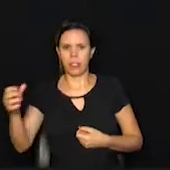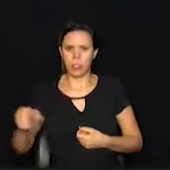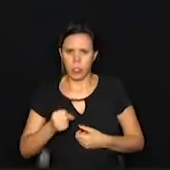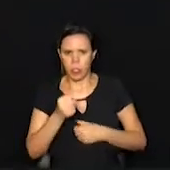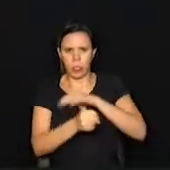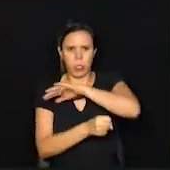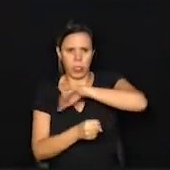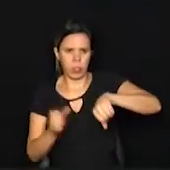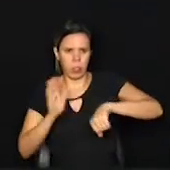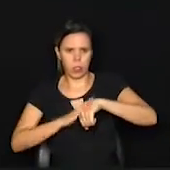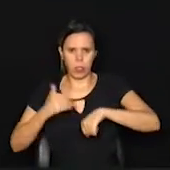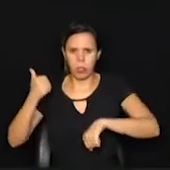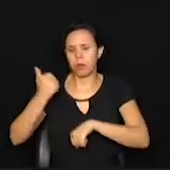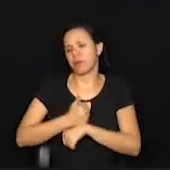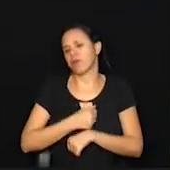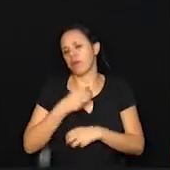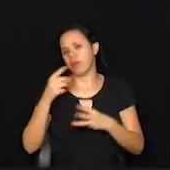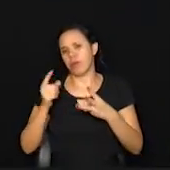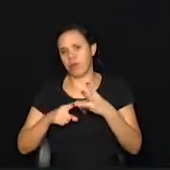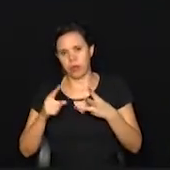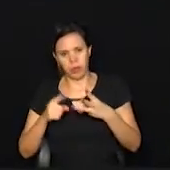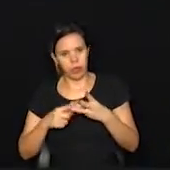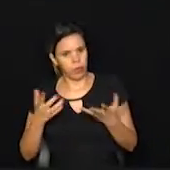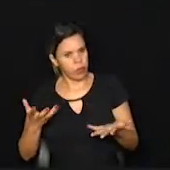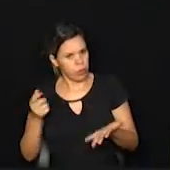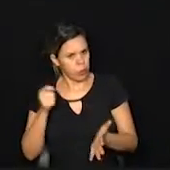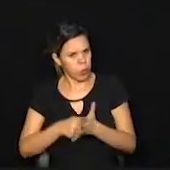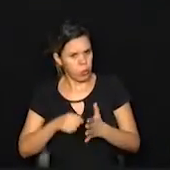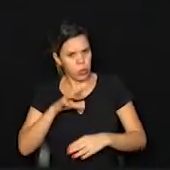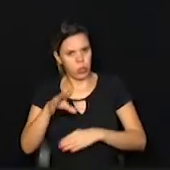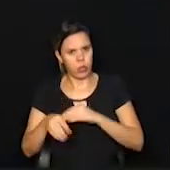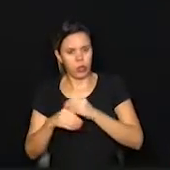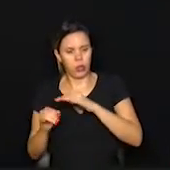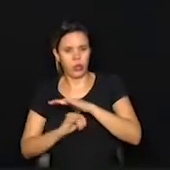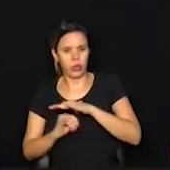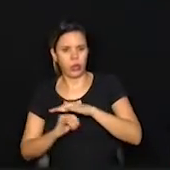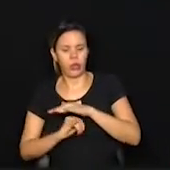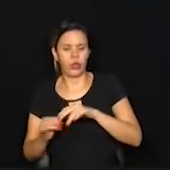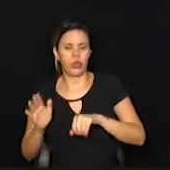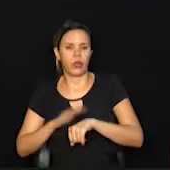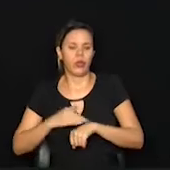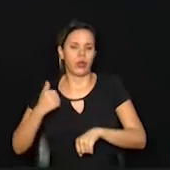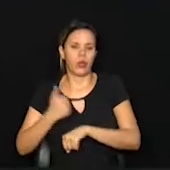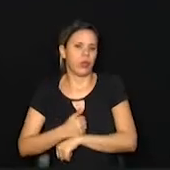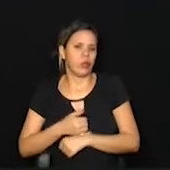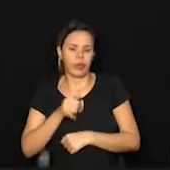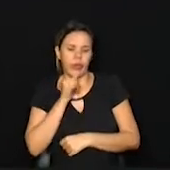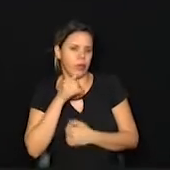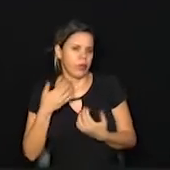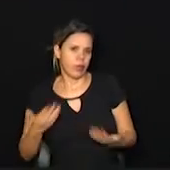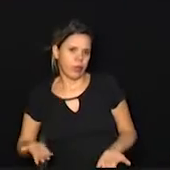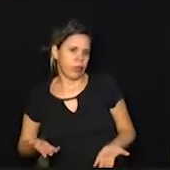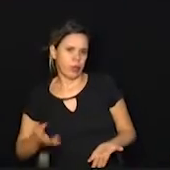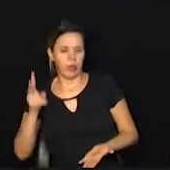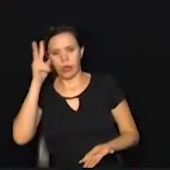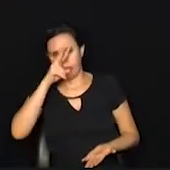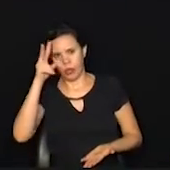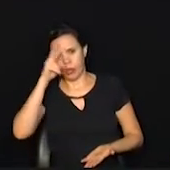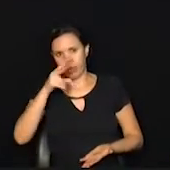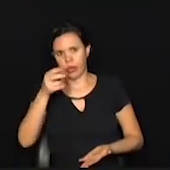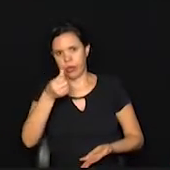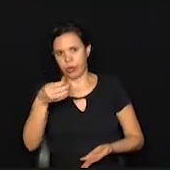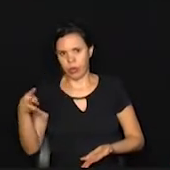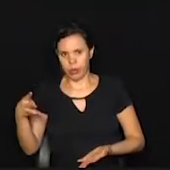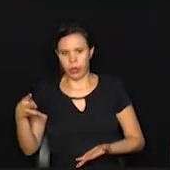é um terceiro elemento que quebre assistência de instituições vou pistas né É bom lembrar o box